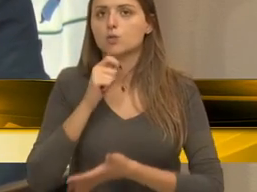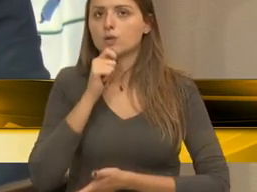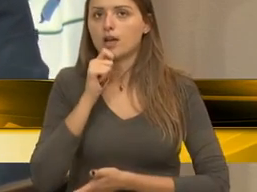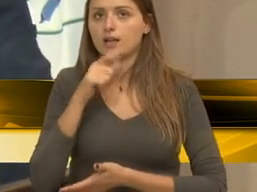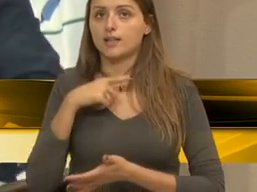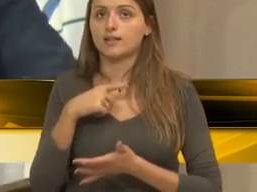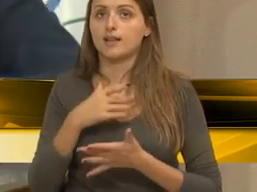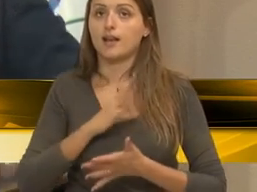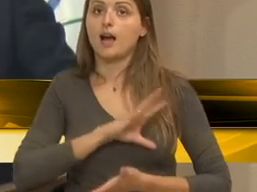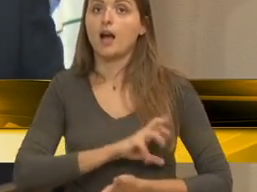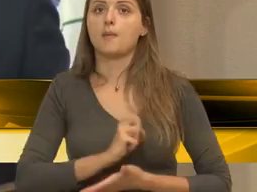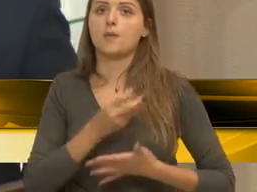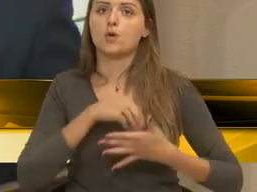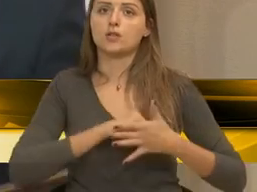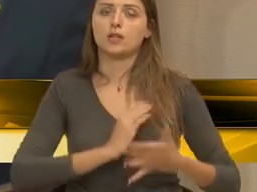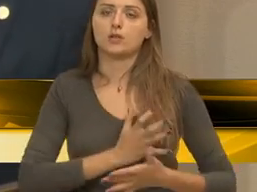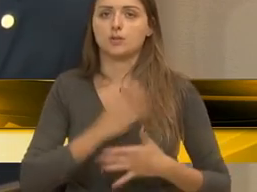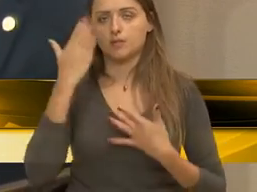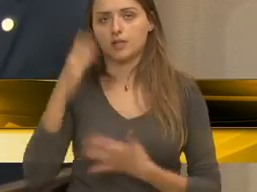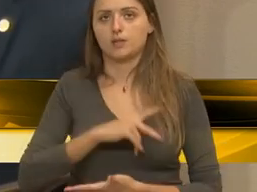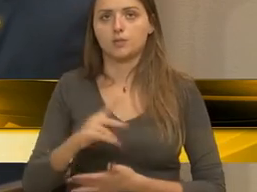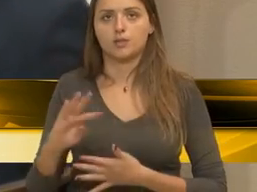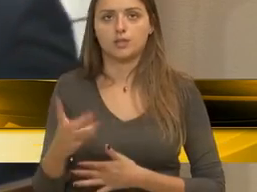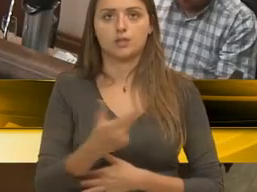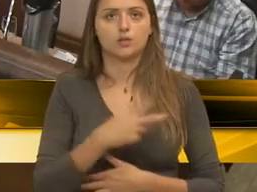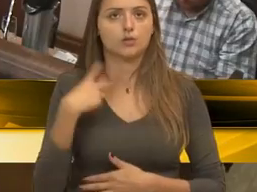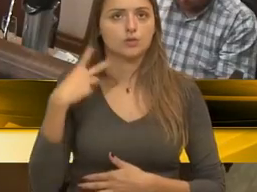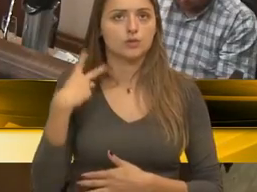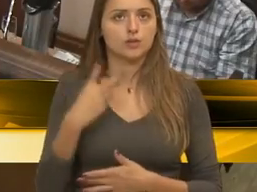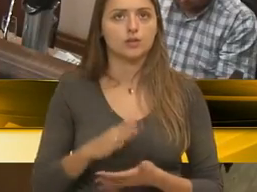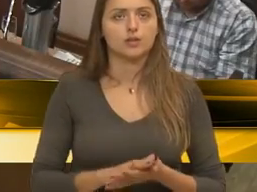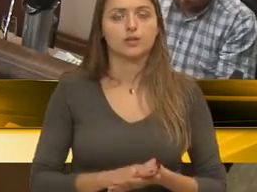no seu coração. Obrigado, senhor presidente. Obrigado, senhoras e senhores vereadores. Uma declaração.